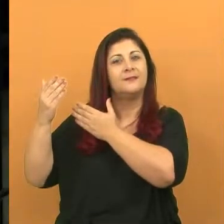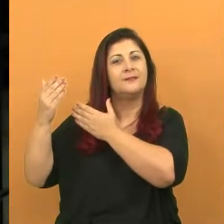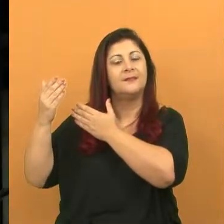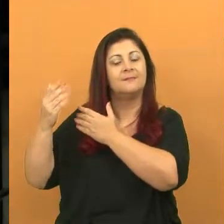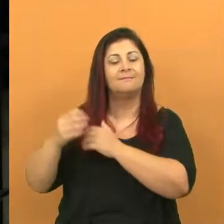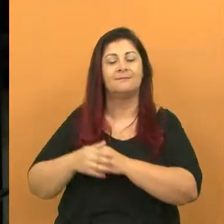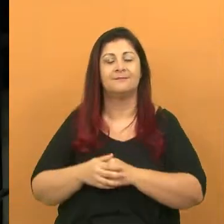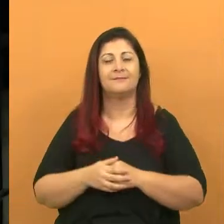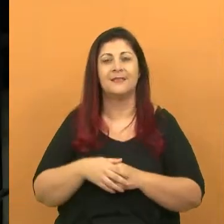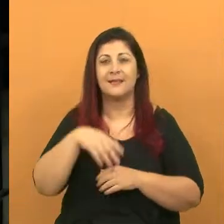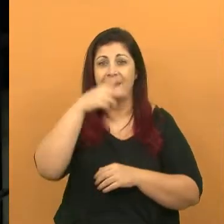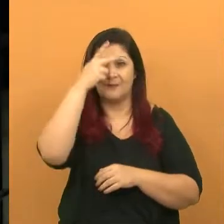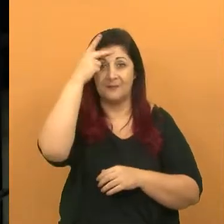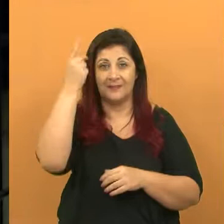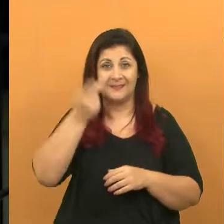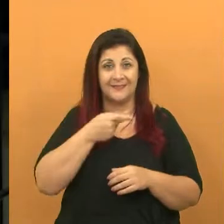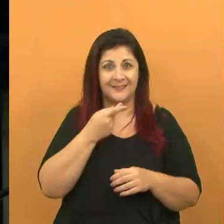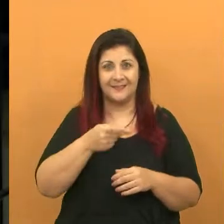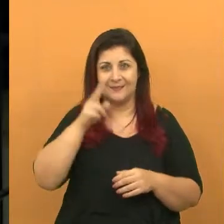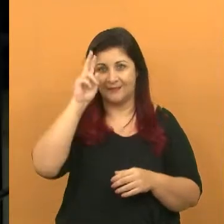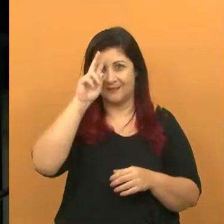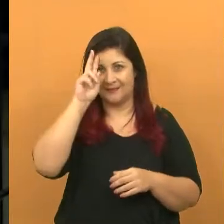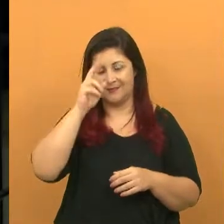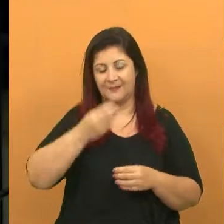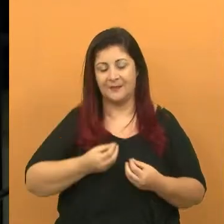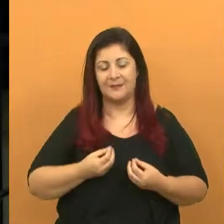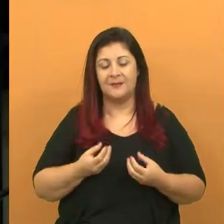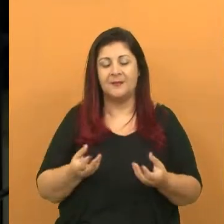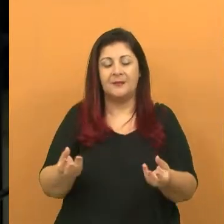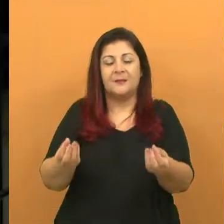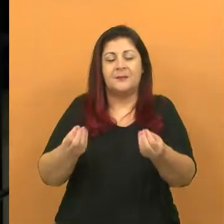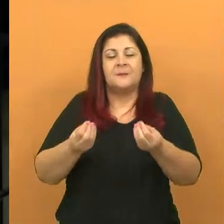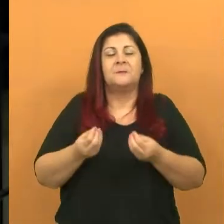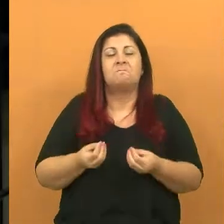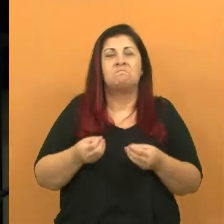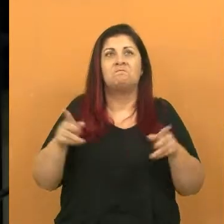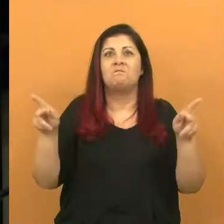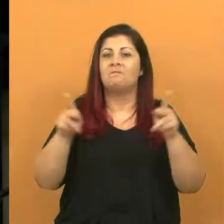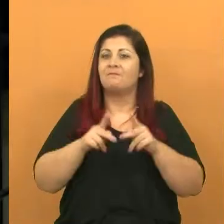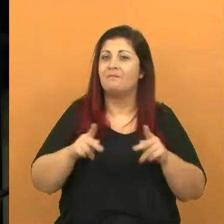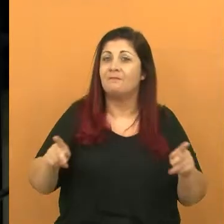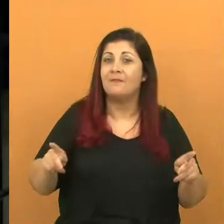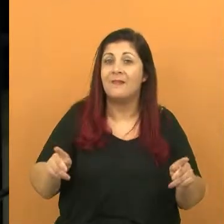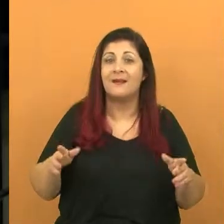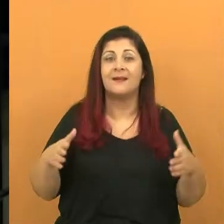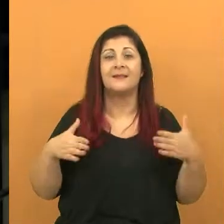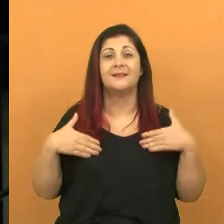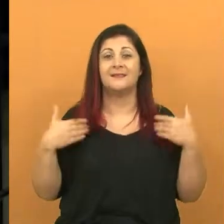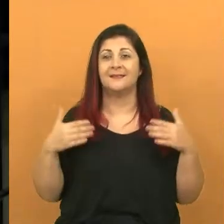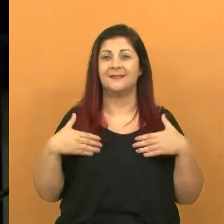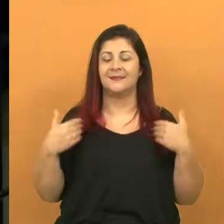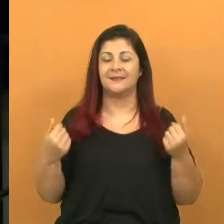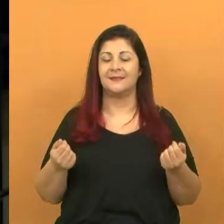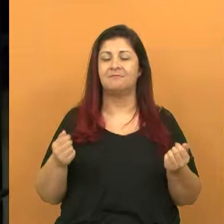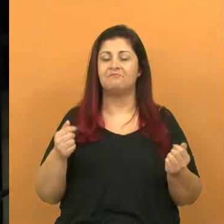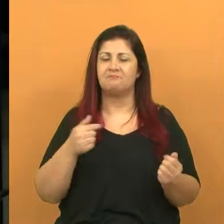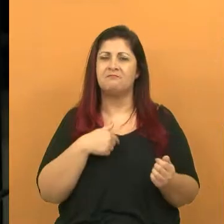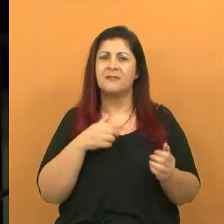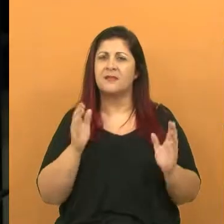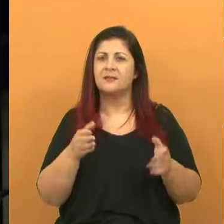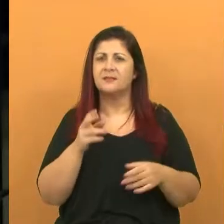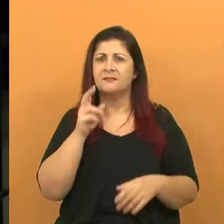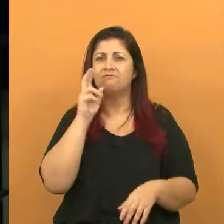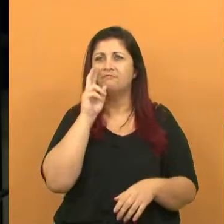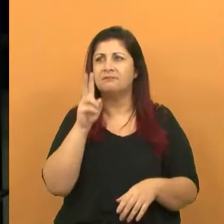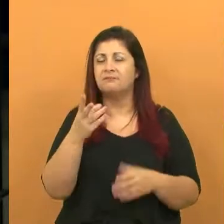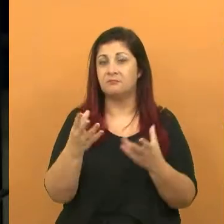que são contadores de história nos trazem uma paz, uma alegria tremenda. Eu já tive a felicidade de ouvir